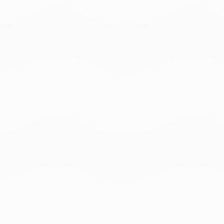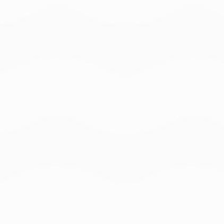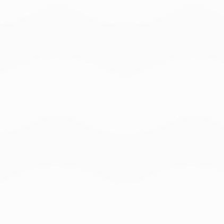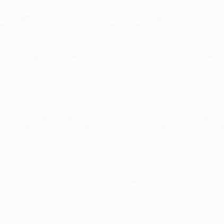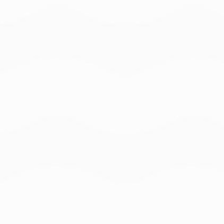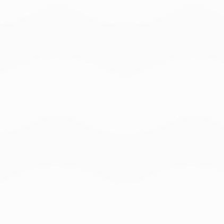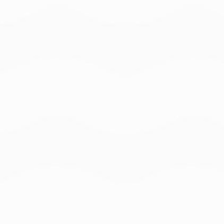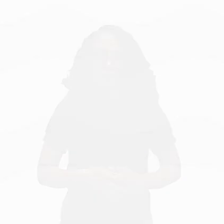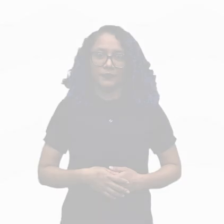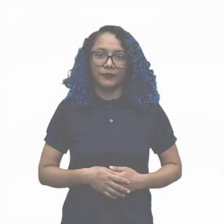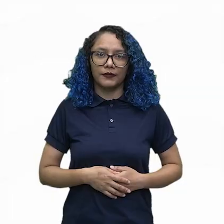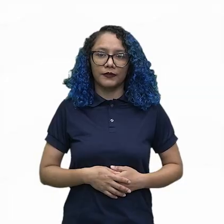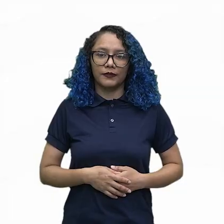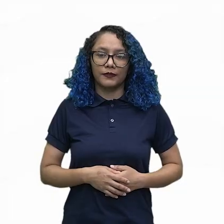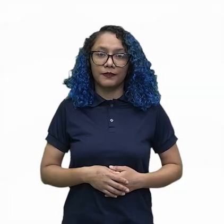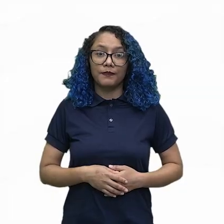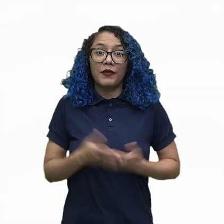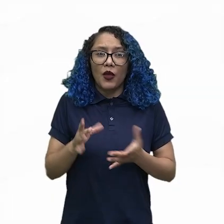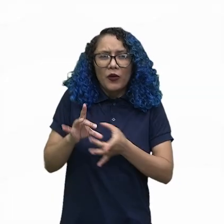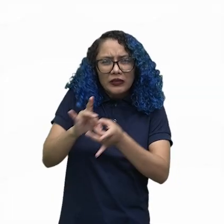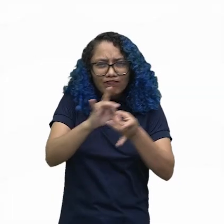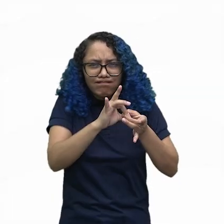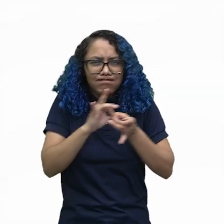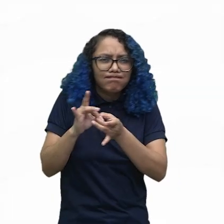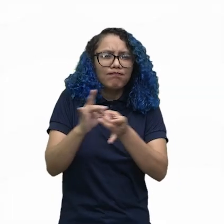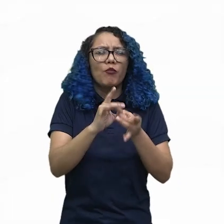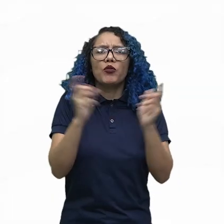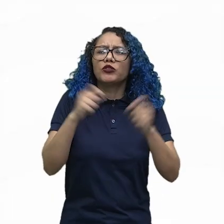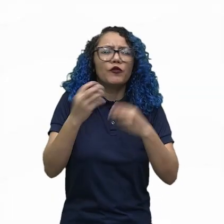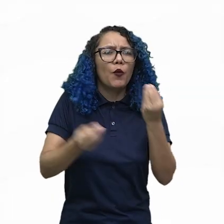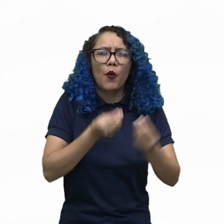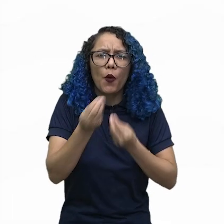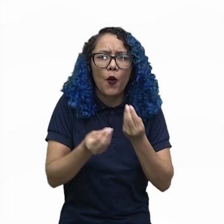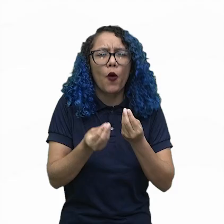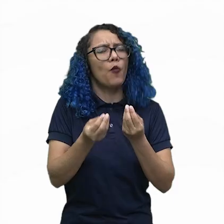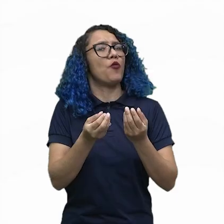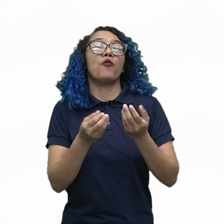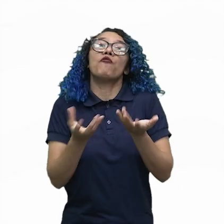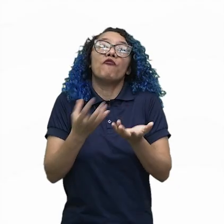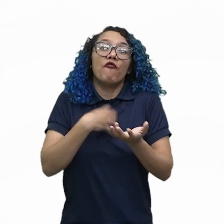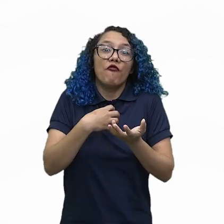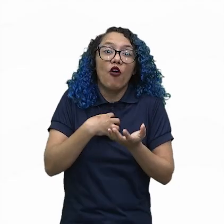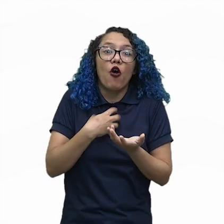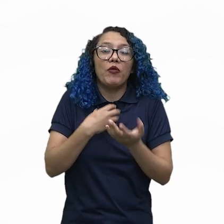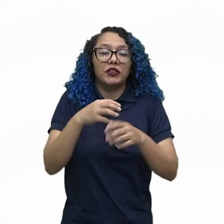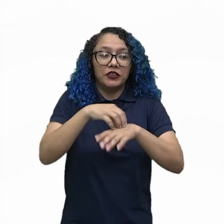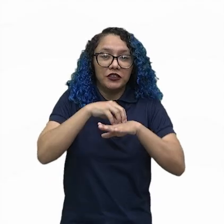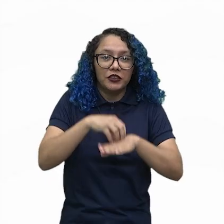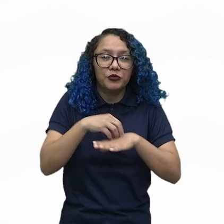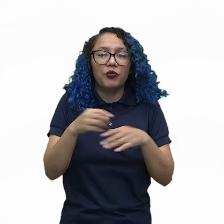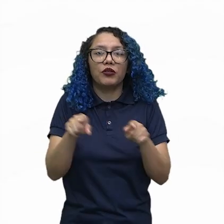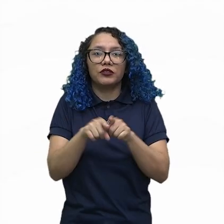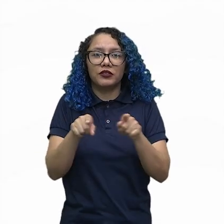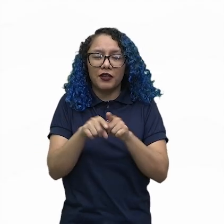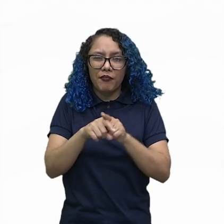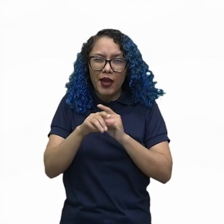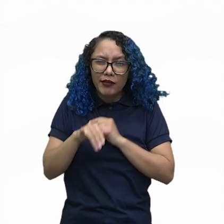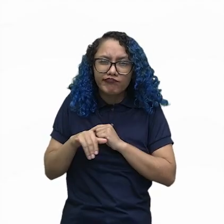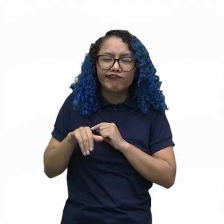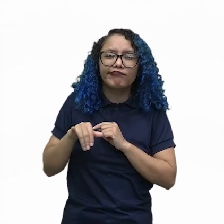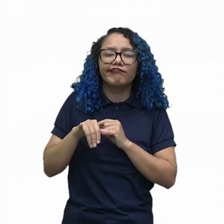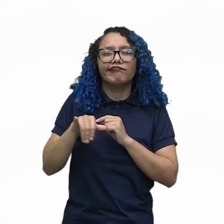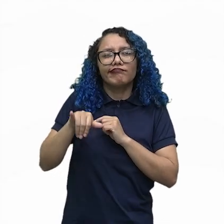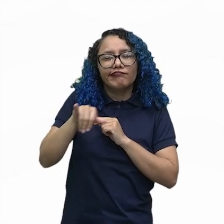dos meios de transporte e dos meios de comunicação, que possibilitaram essa integração, uma maior circulação de pessoas, mercadorias, capital,